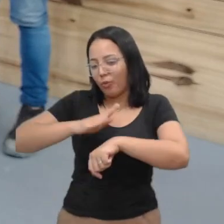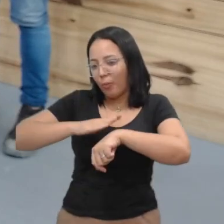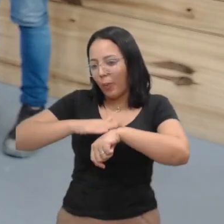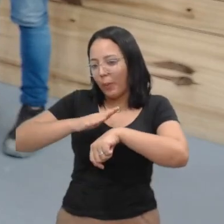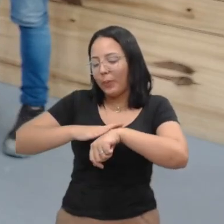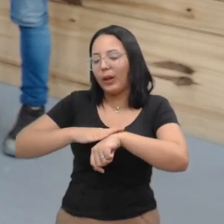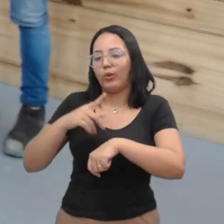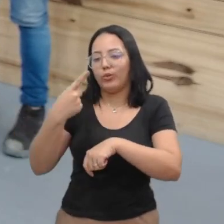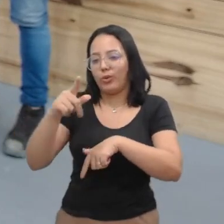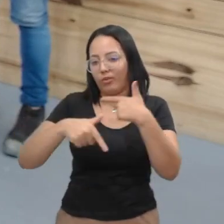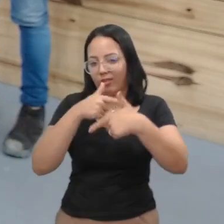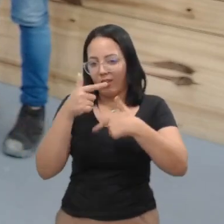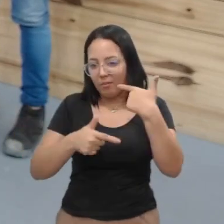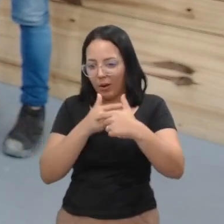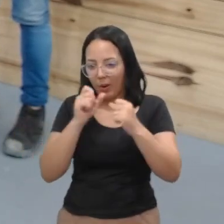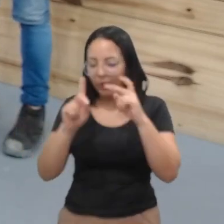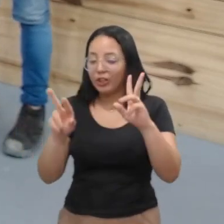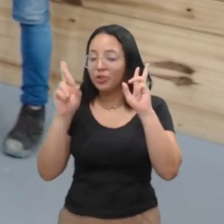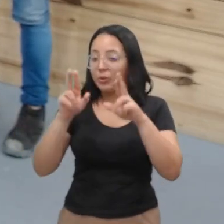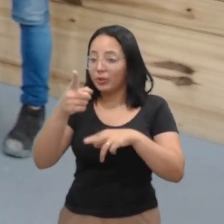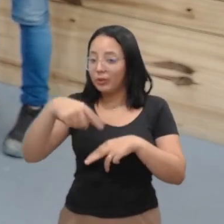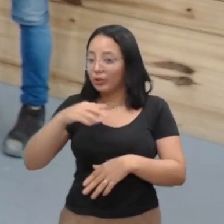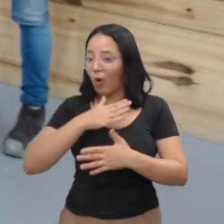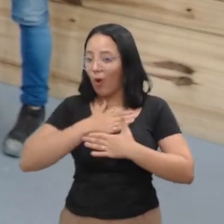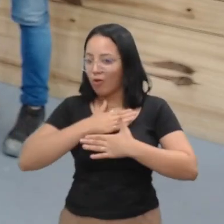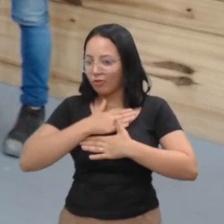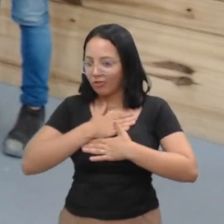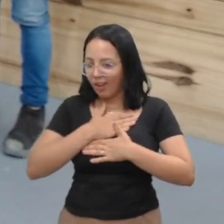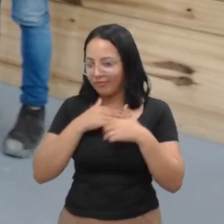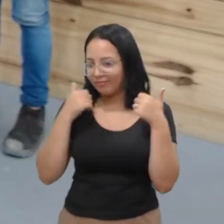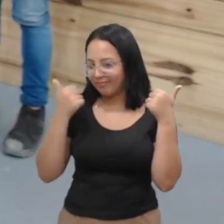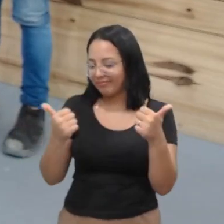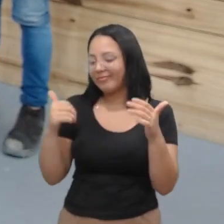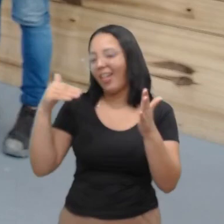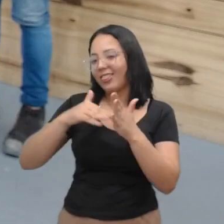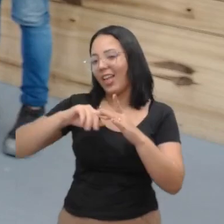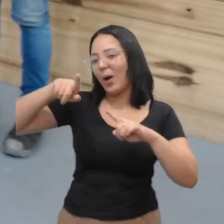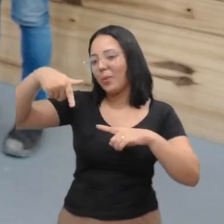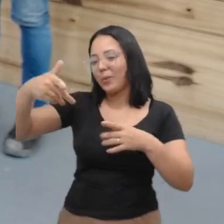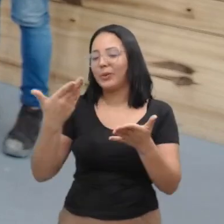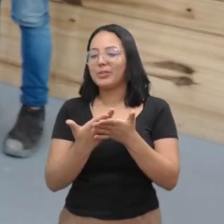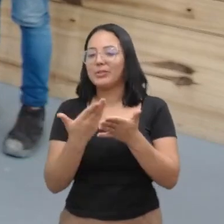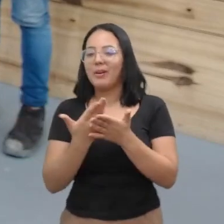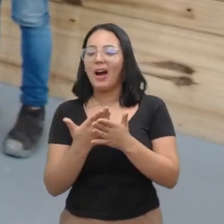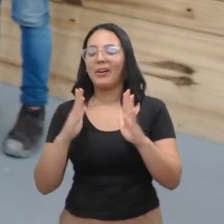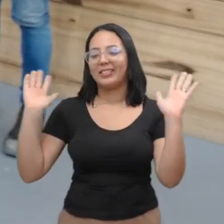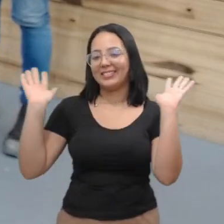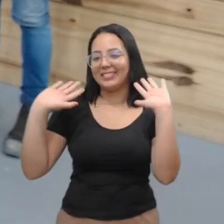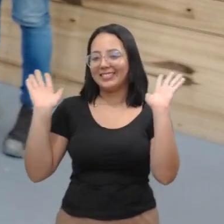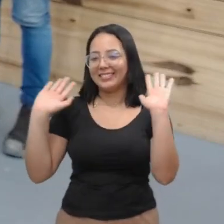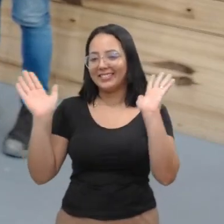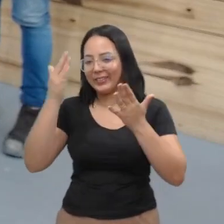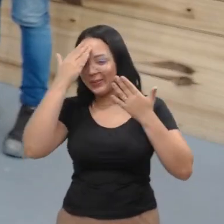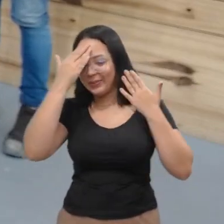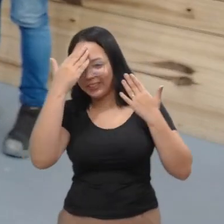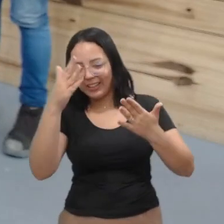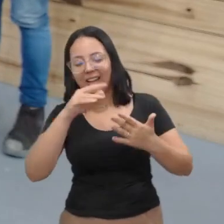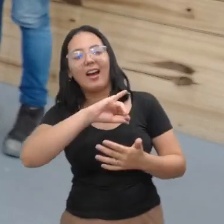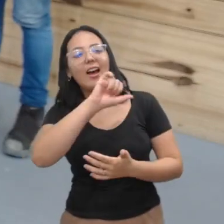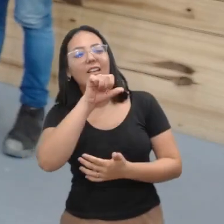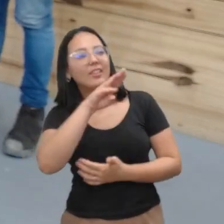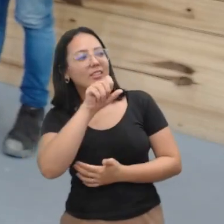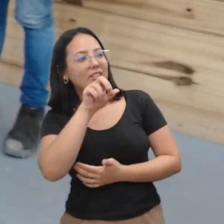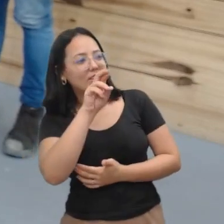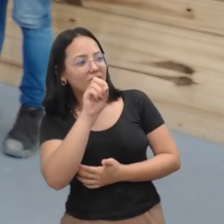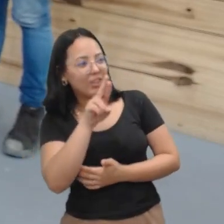estiverem no seu trabalho. Espero que vocês tenham gostado e até a nossa próxima videoaula. Muito obrigada,